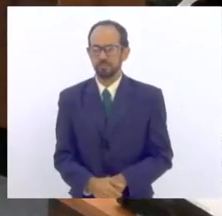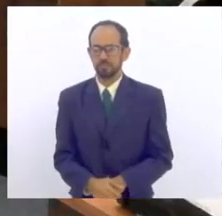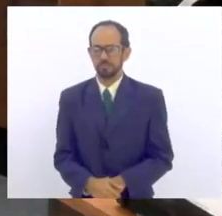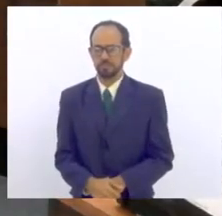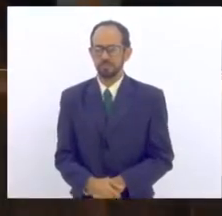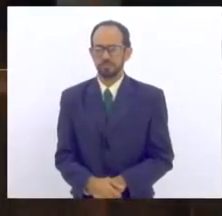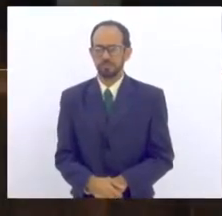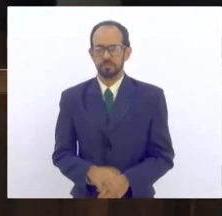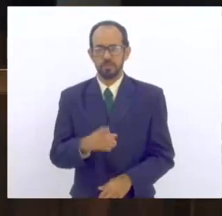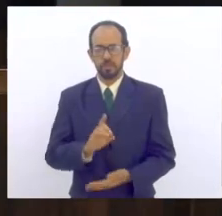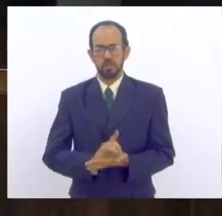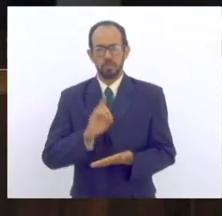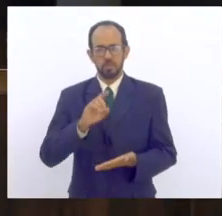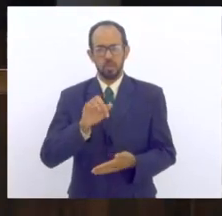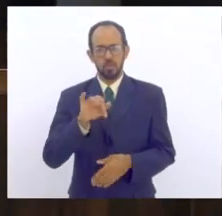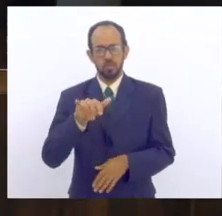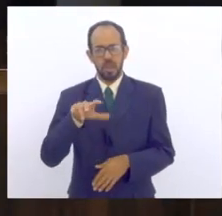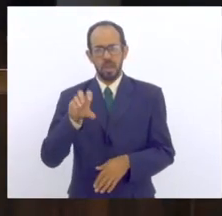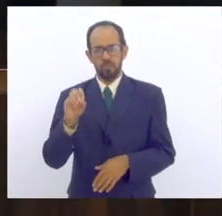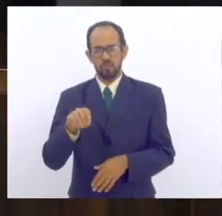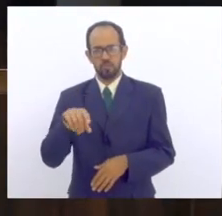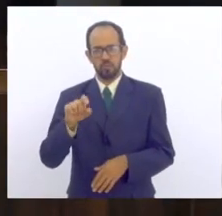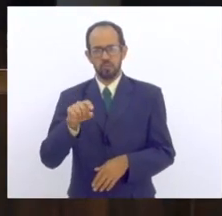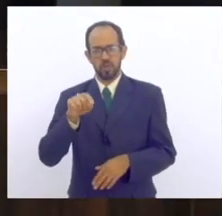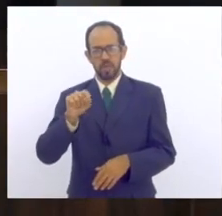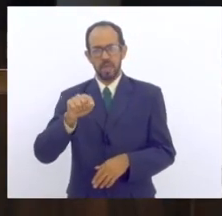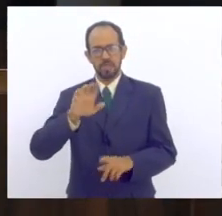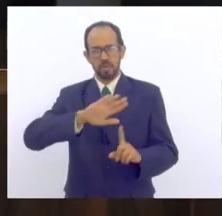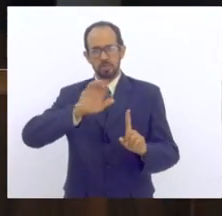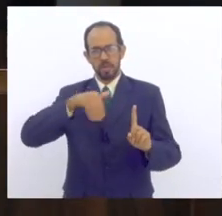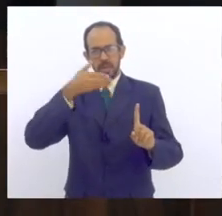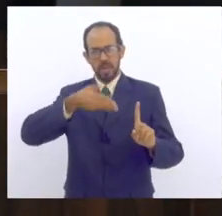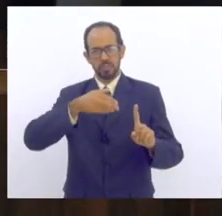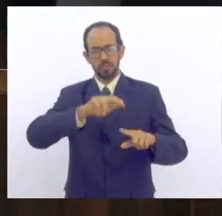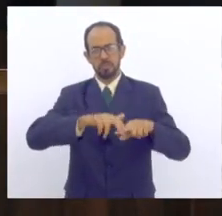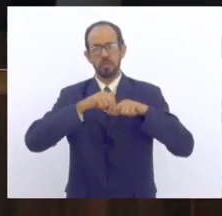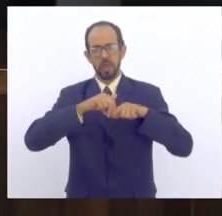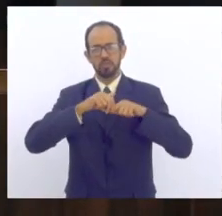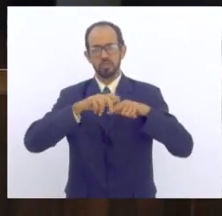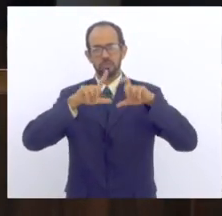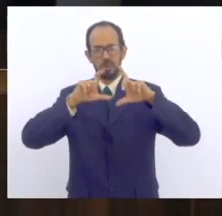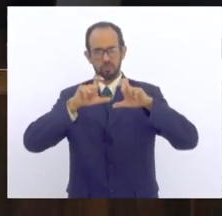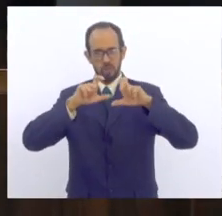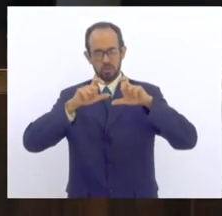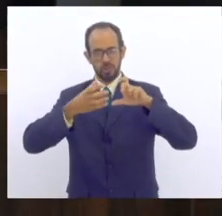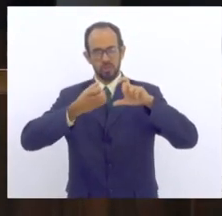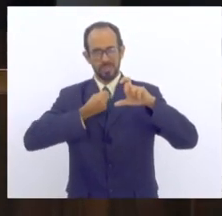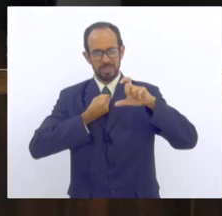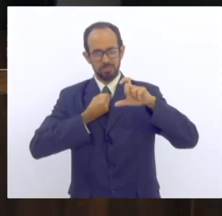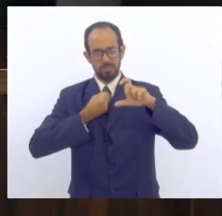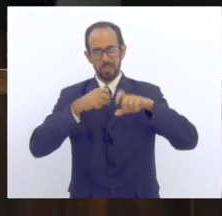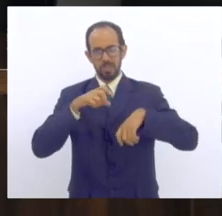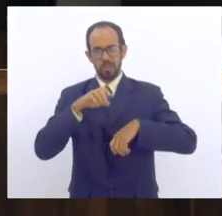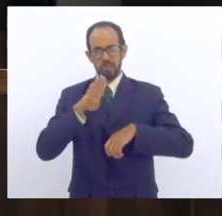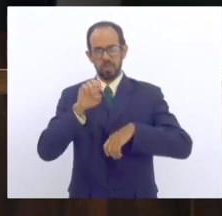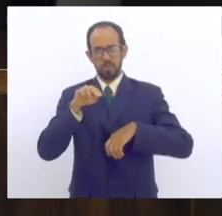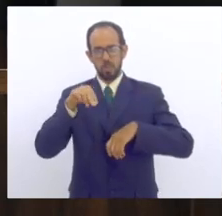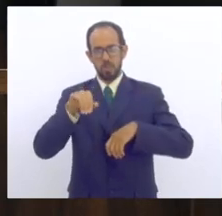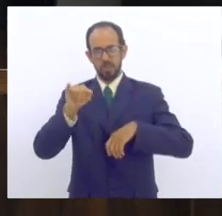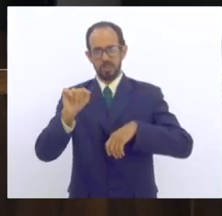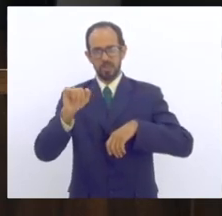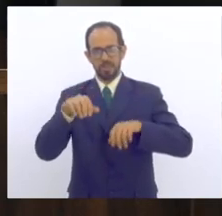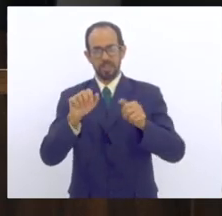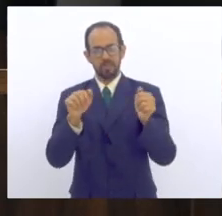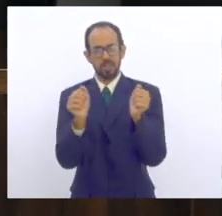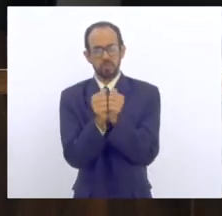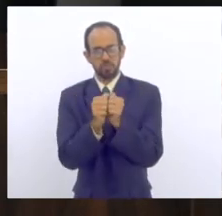Dr Flávio essa homenagem fruto de uma foto que eu recebi do Gone tava os meninos do lado do Ulisses